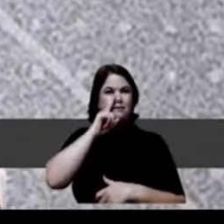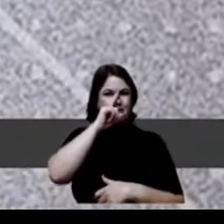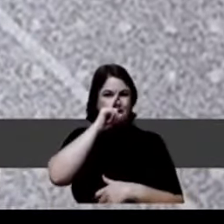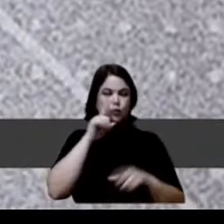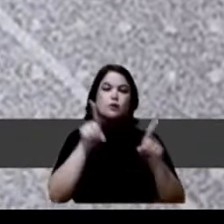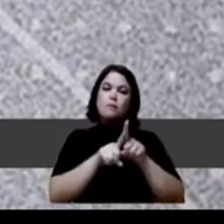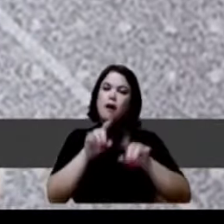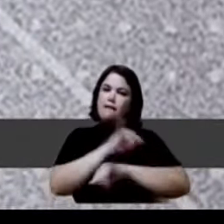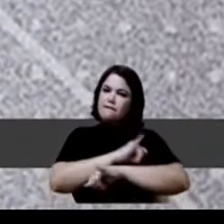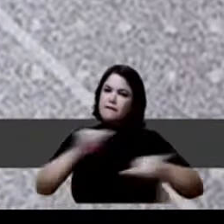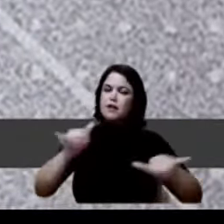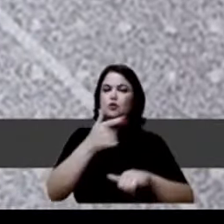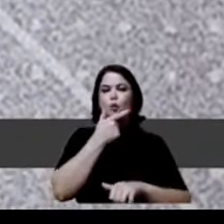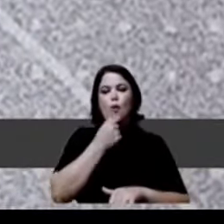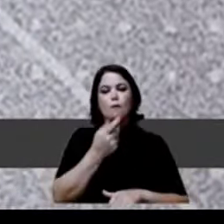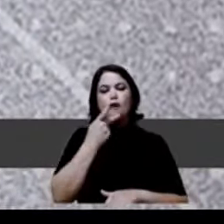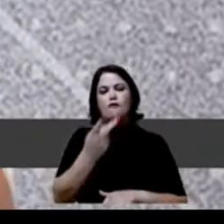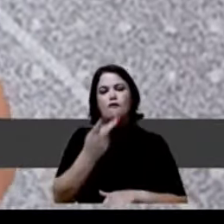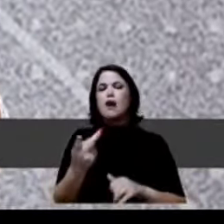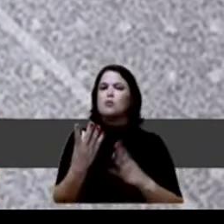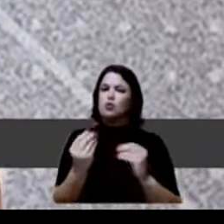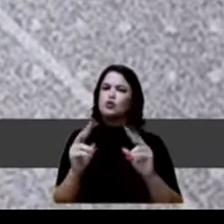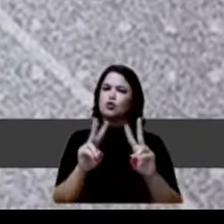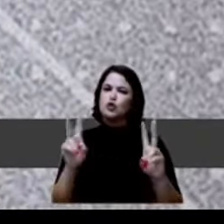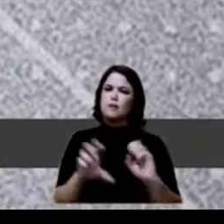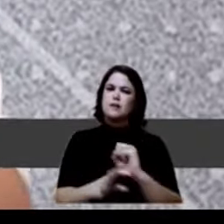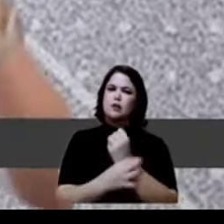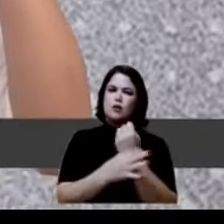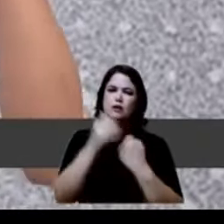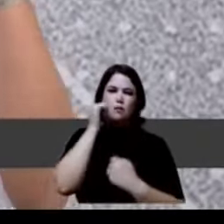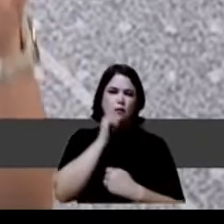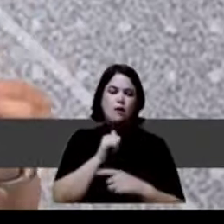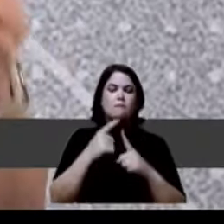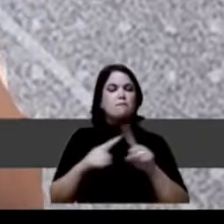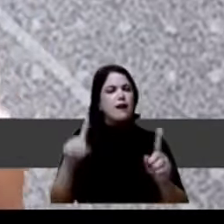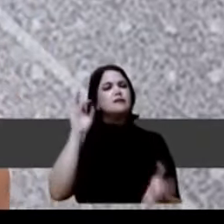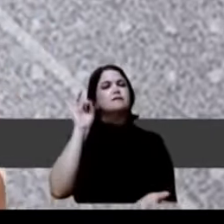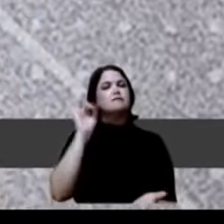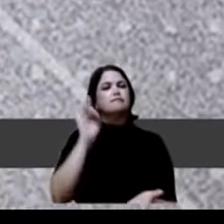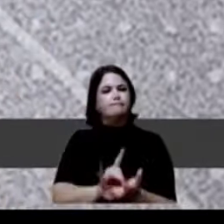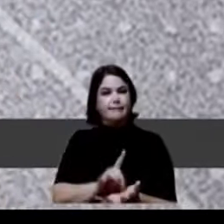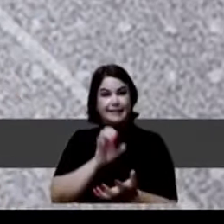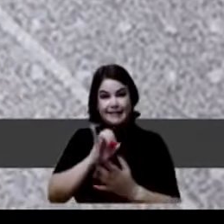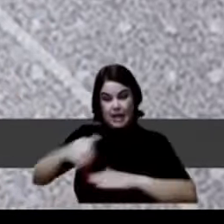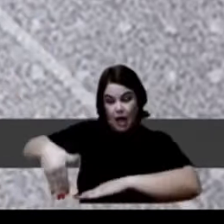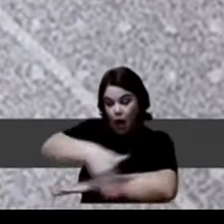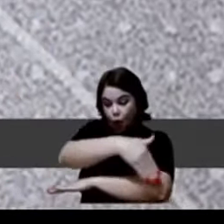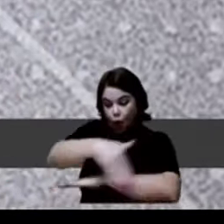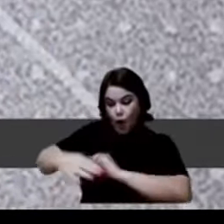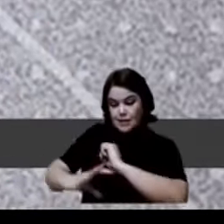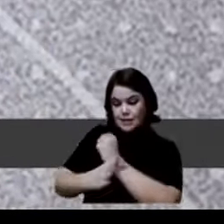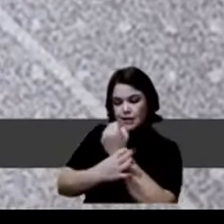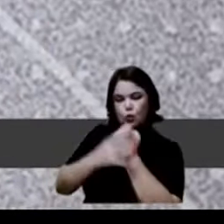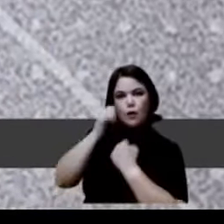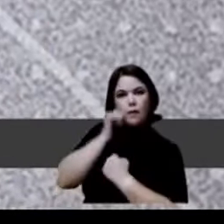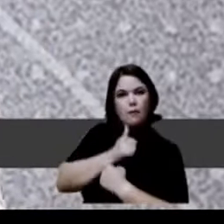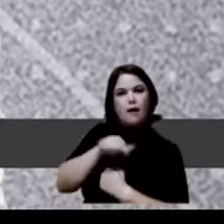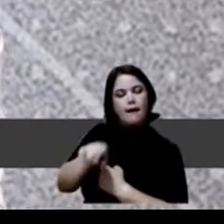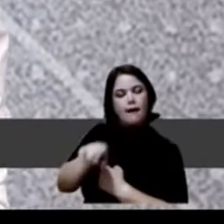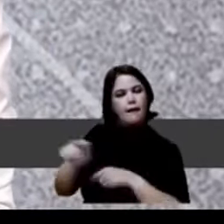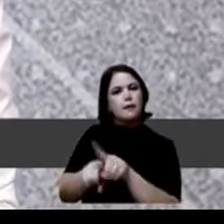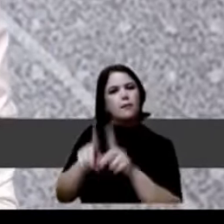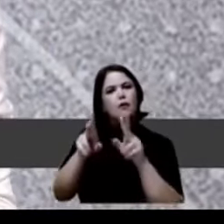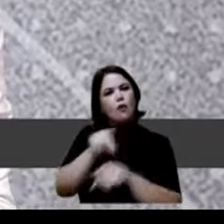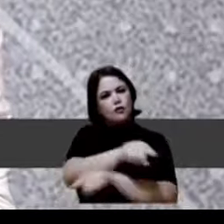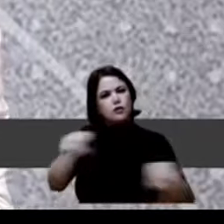para os homens. Eu falo muito de segurança das mulheres, mas tenho certeza, se a rua for segura para a mulher, ela vai ser segura para vocês